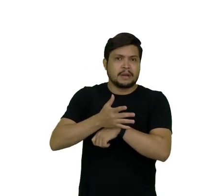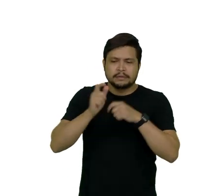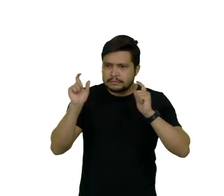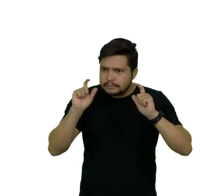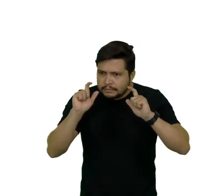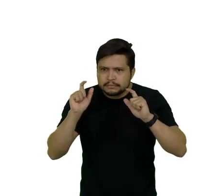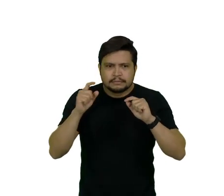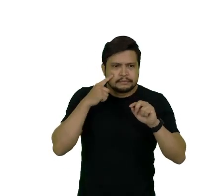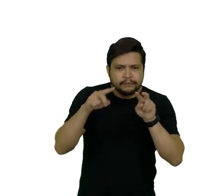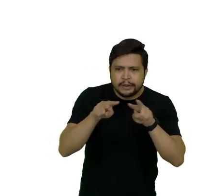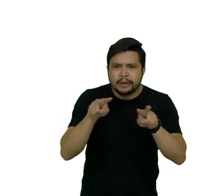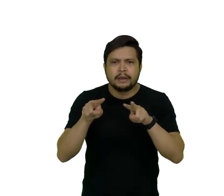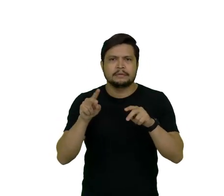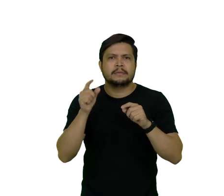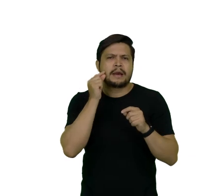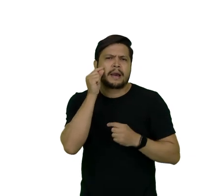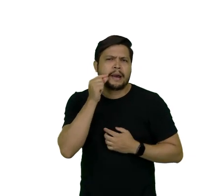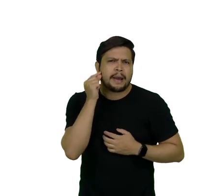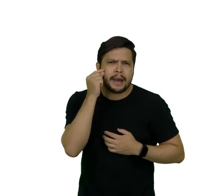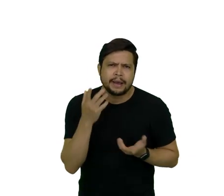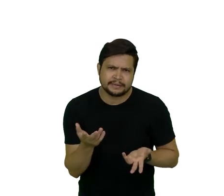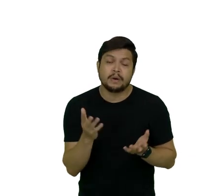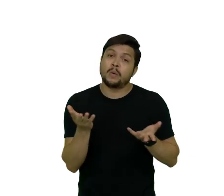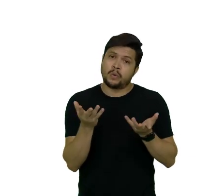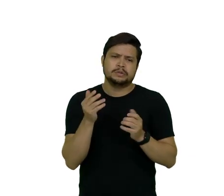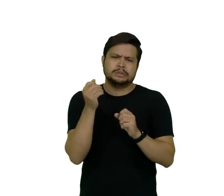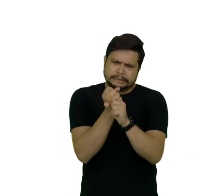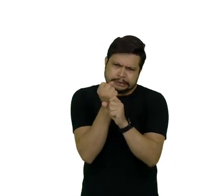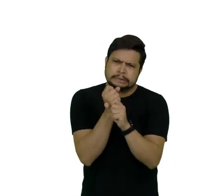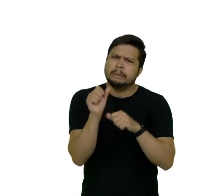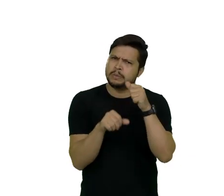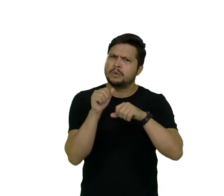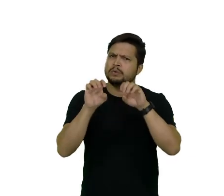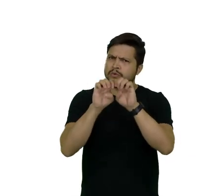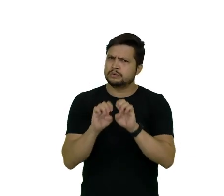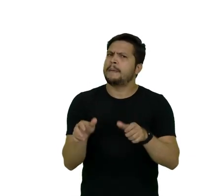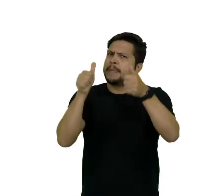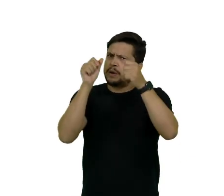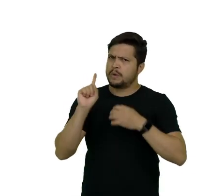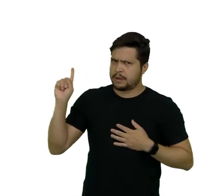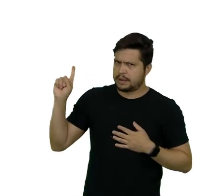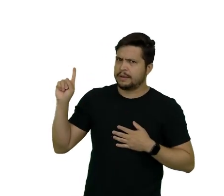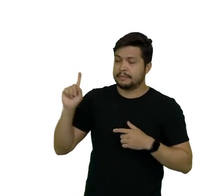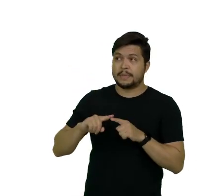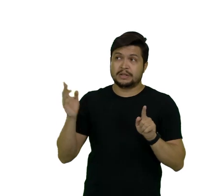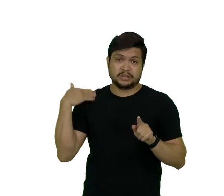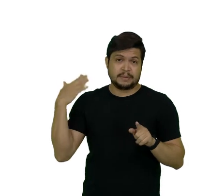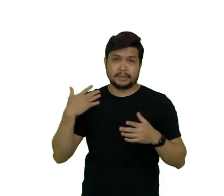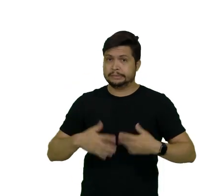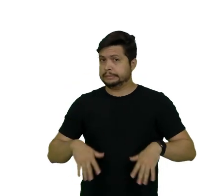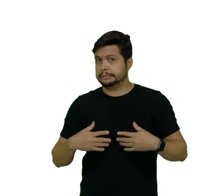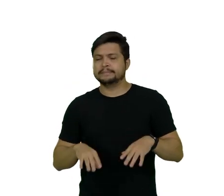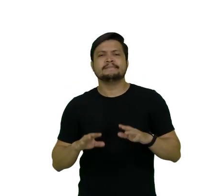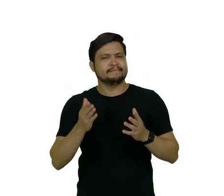legal, decente, mas naquela época não. Então, assim, aí você já vê assim, um grupo grande desse de alunos